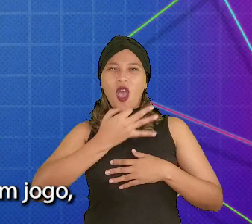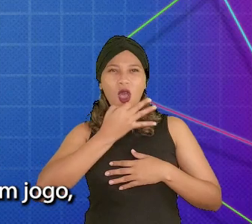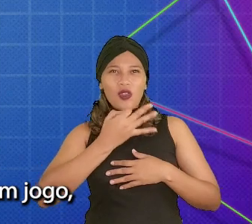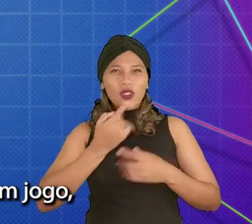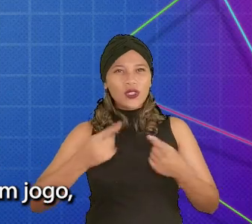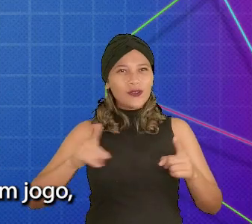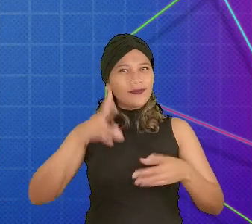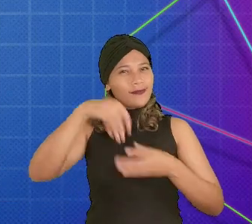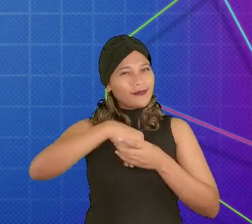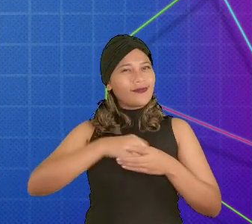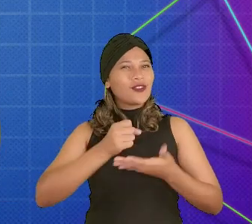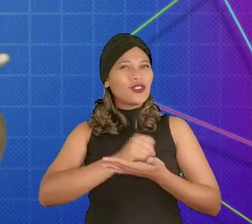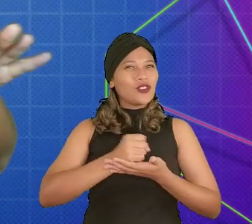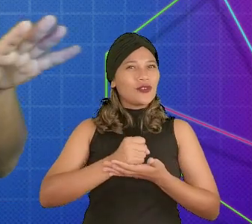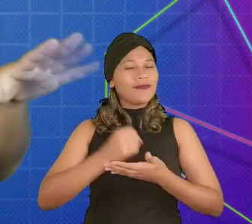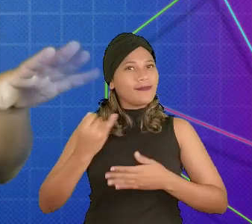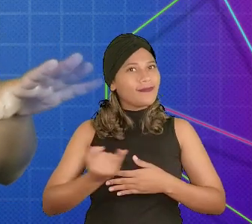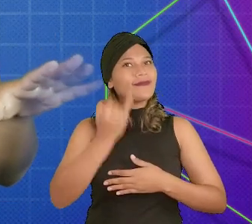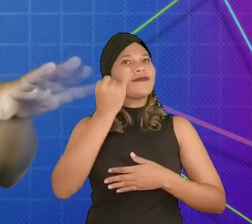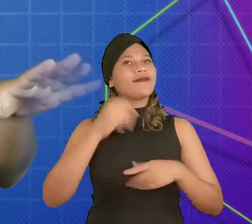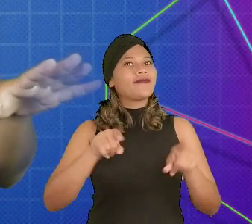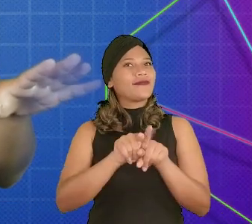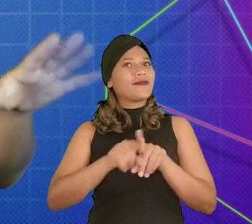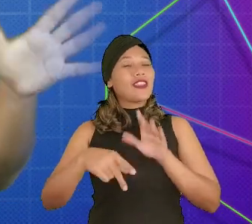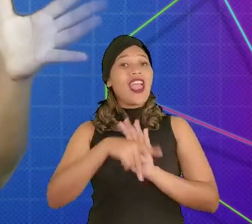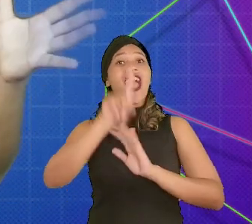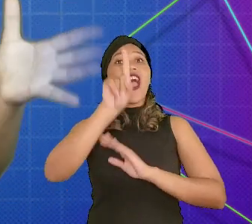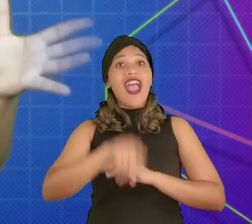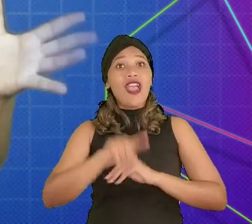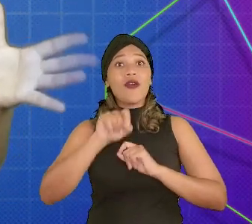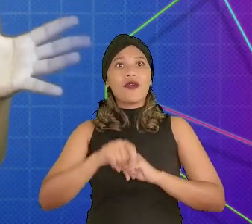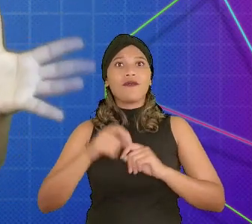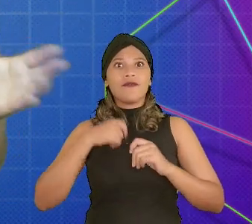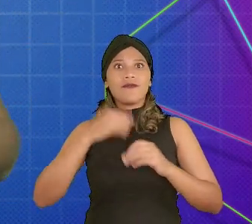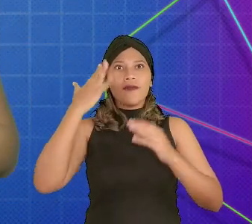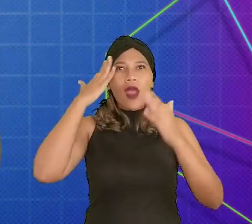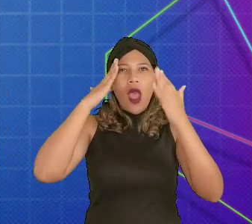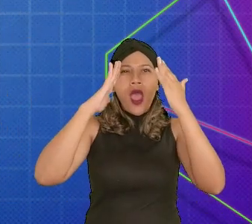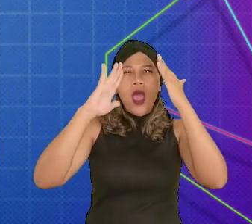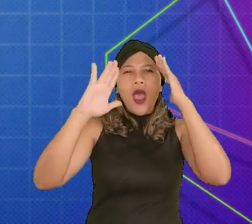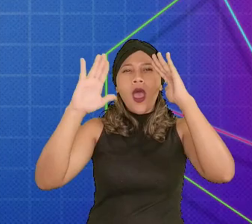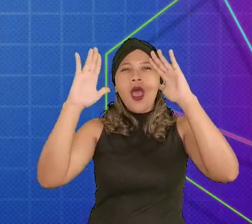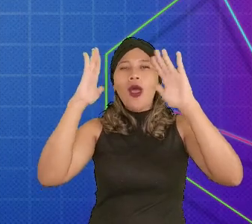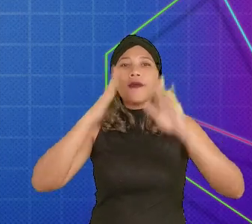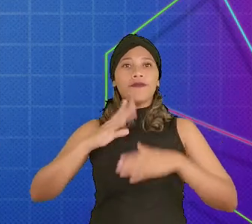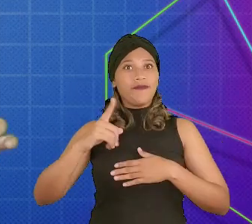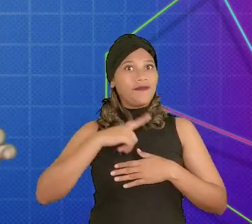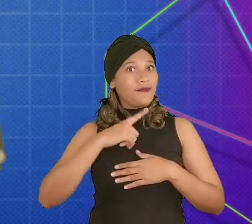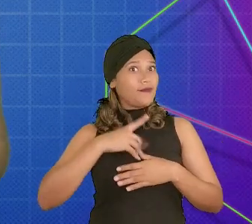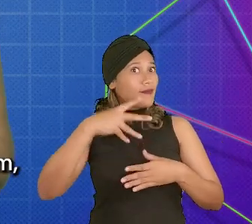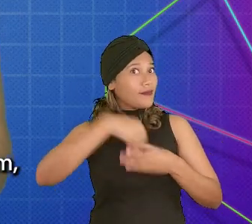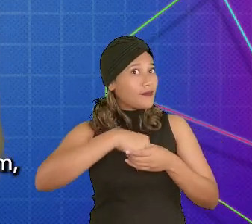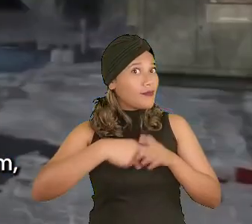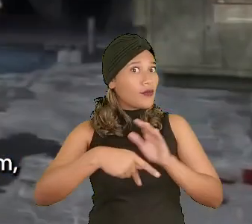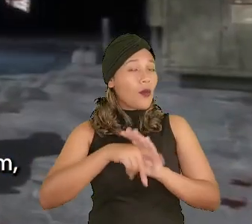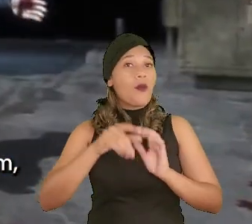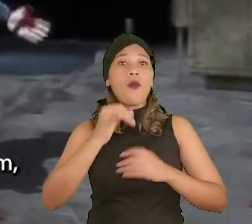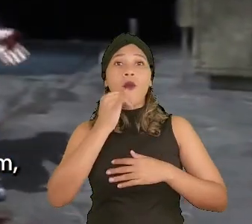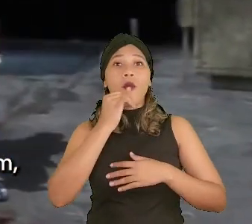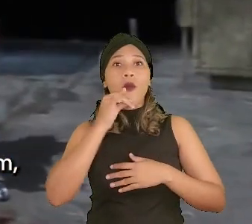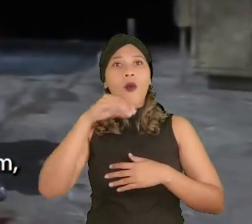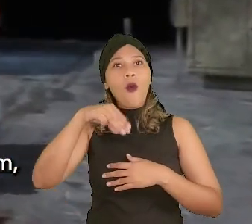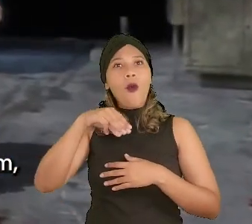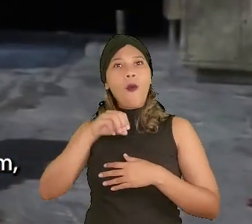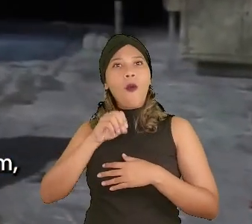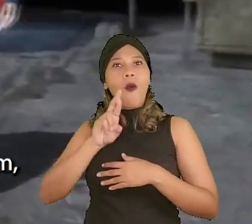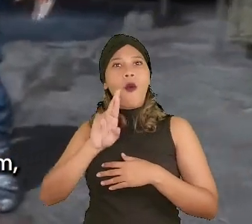de um som num jogo, vamos focar numa questão muito importante, que é a imersão. Muito da imersão do jogo Mortal